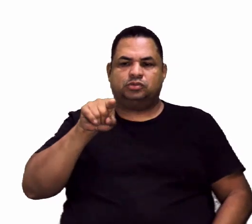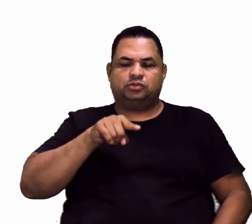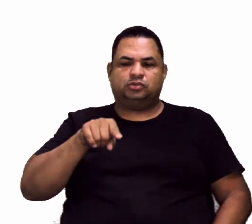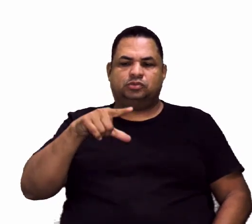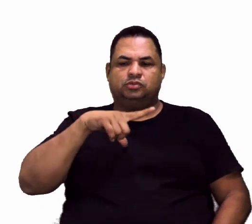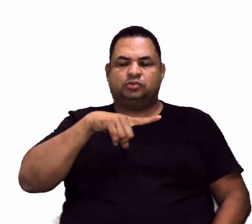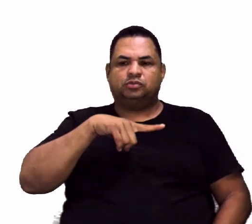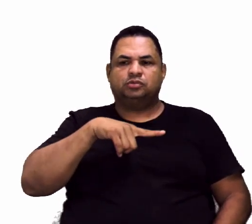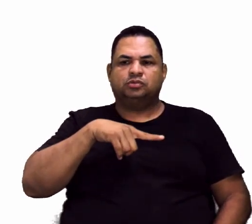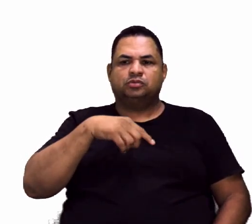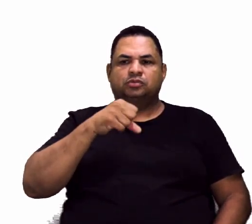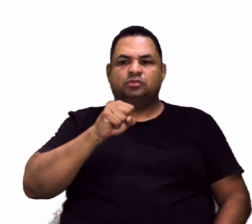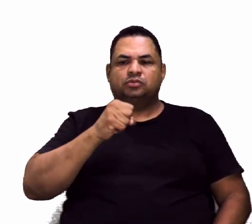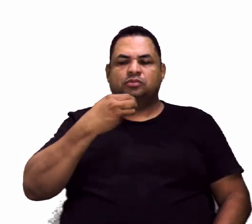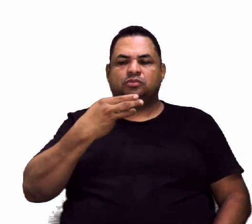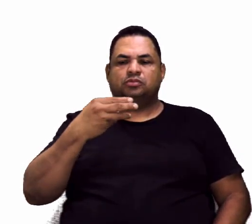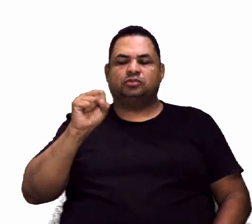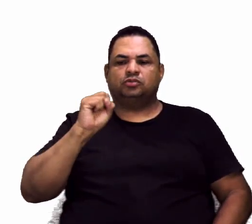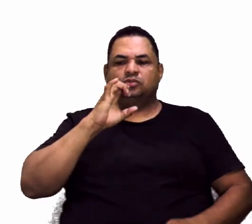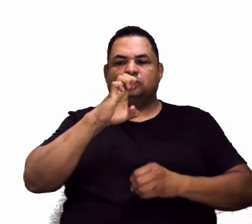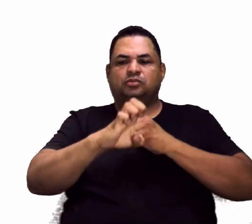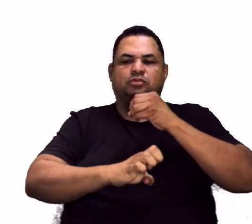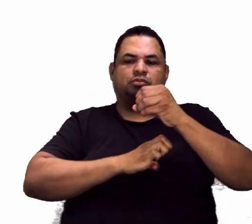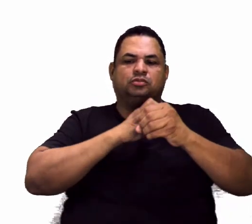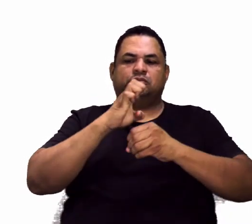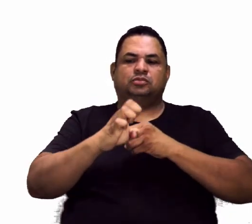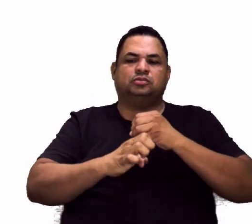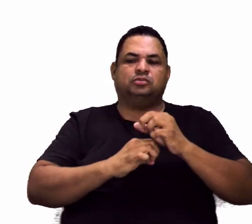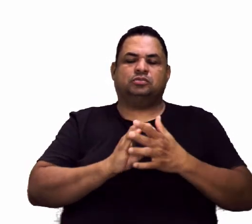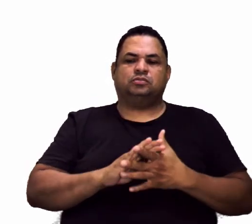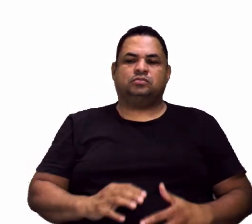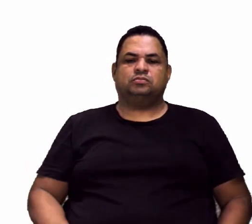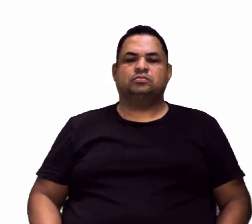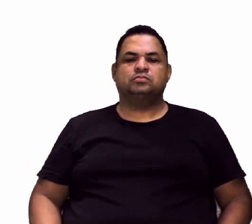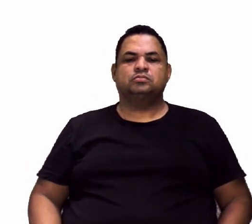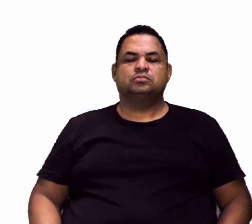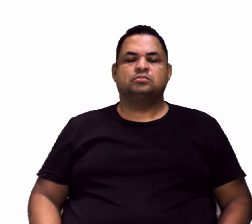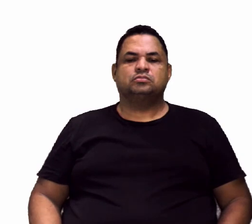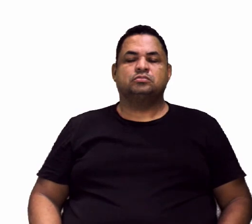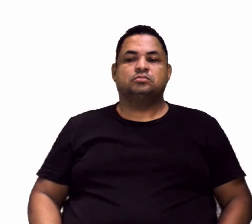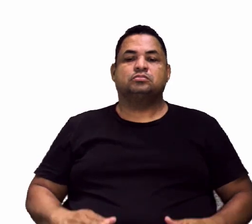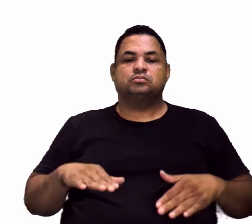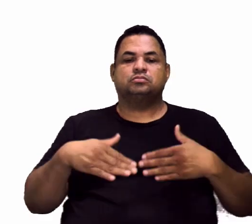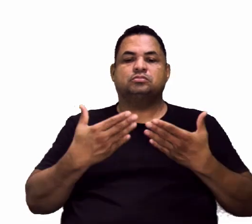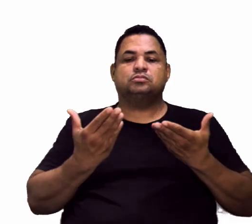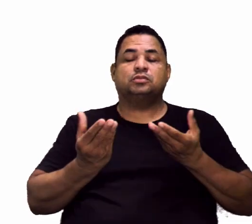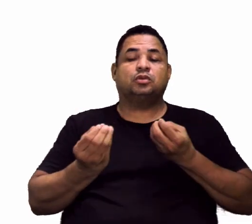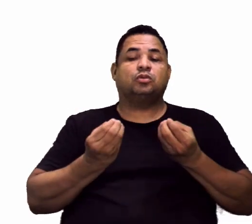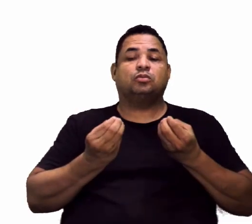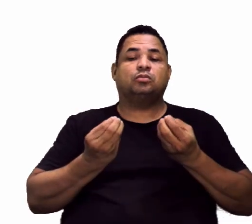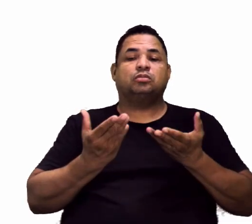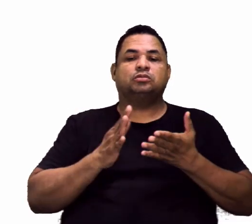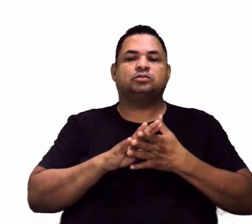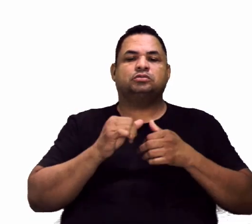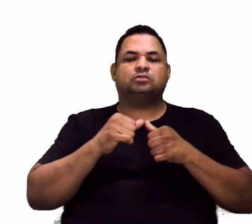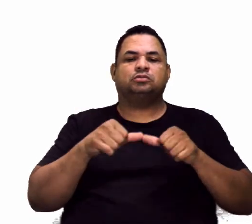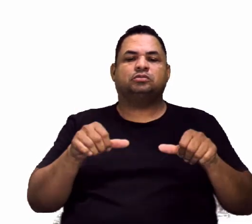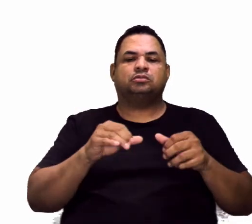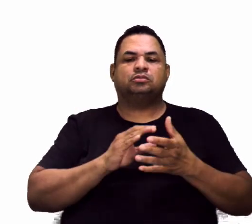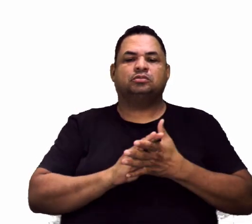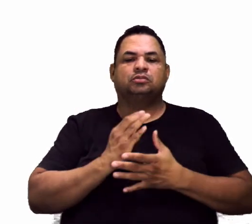ele tem 38 elétrons. Mas agora, ele se encontra na condição de quê? De